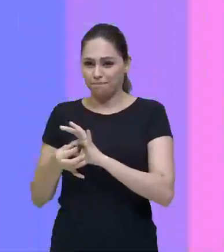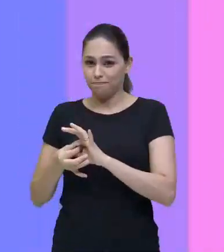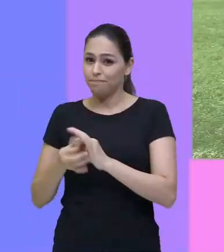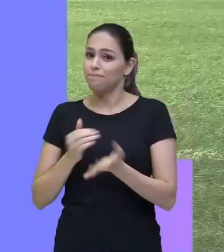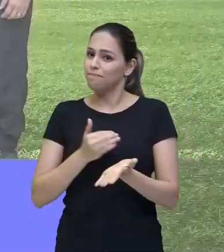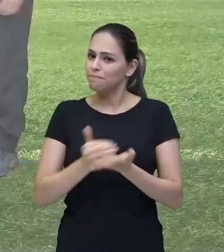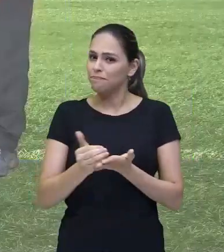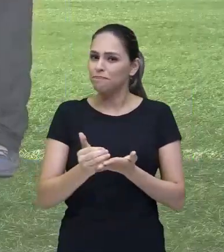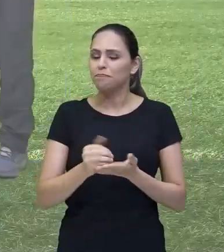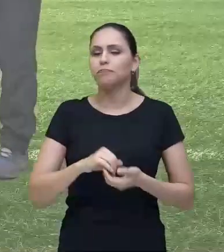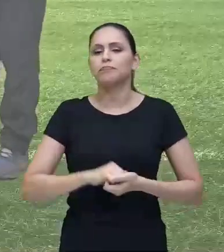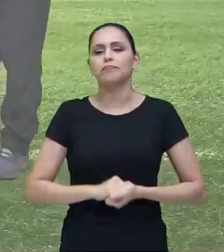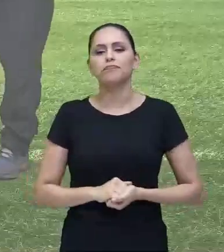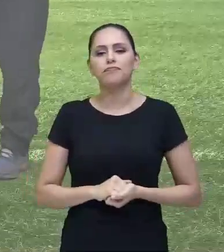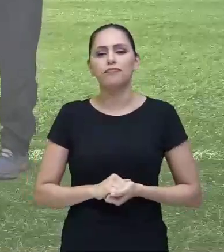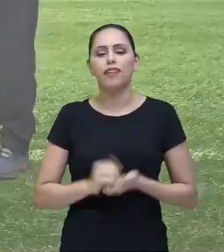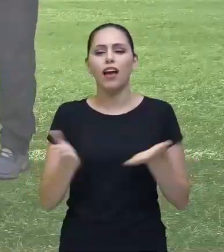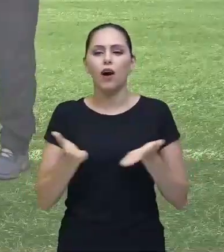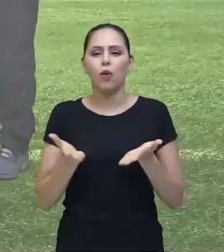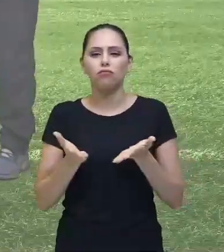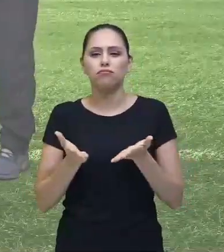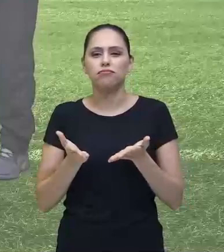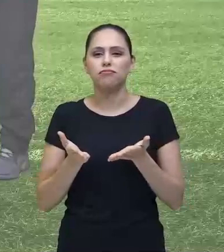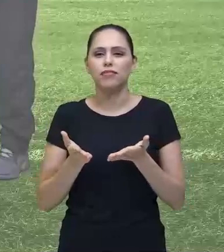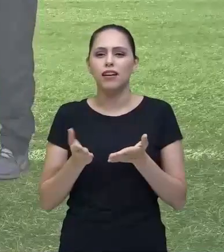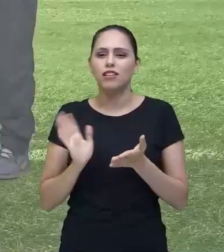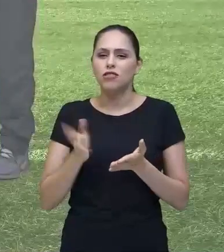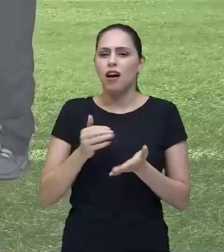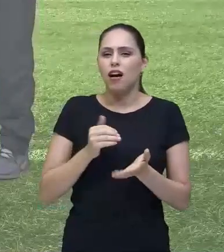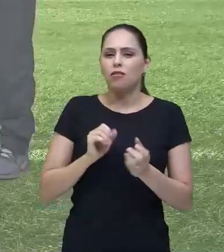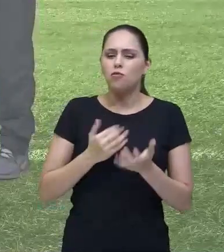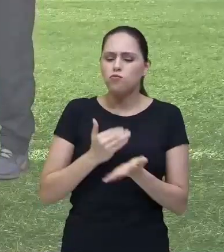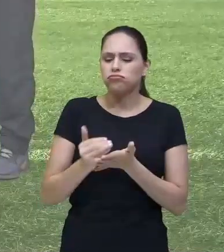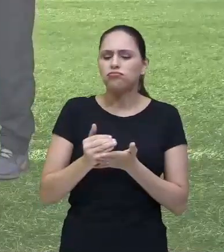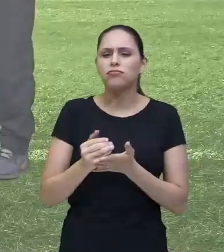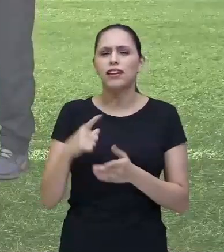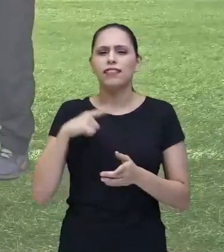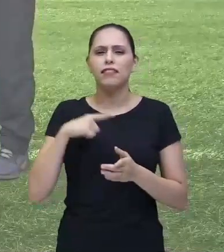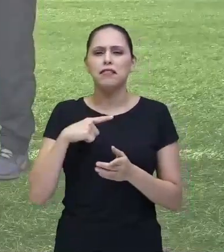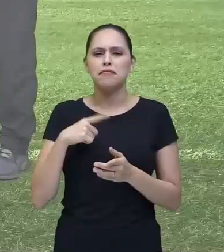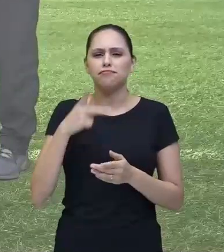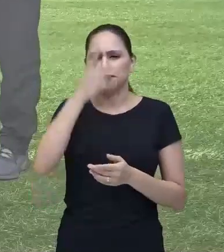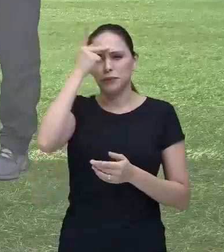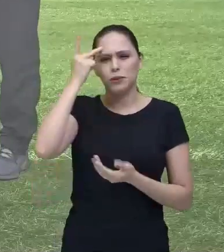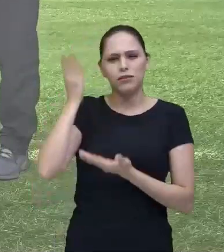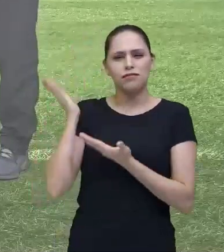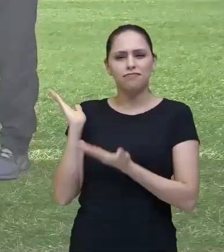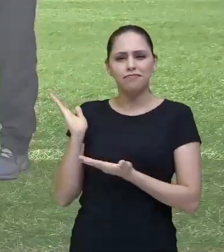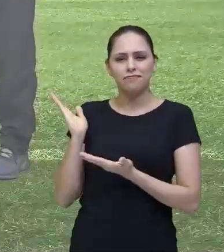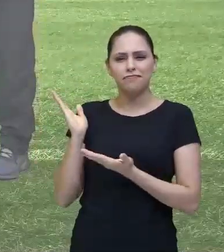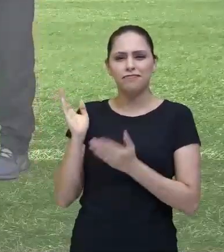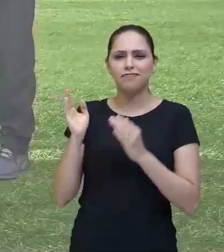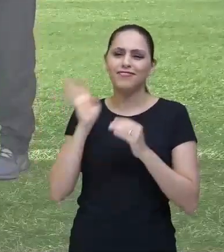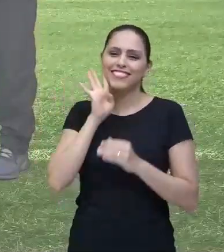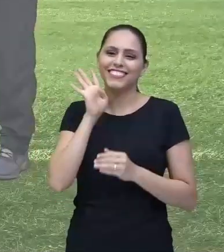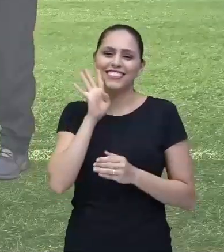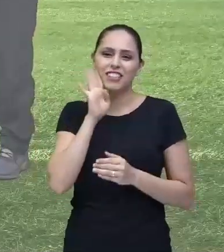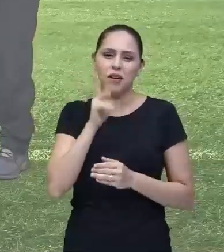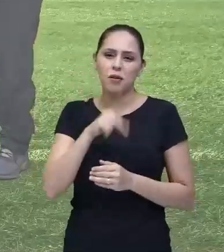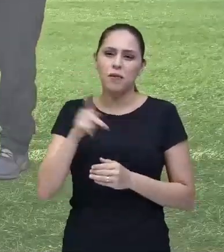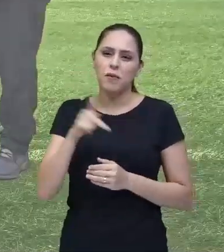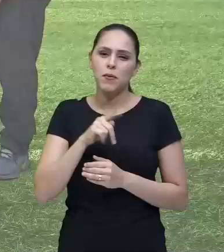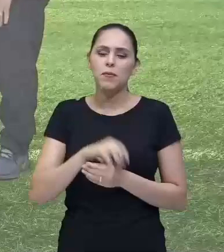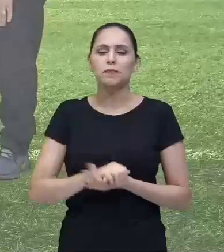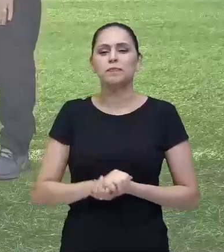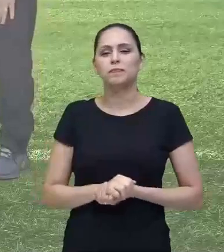começar. Então agora, depois da nossa ginástica de aquecimento, eu trouxe uma pessoa muito legal para brincar com vocês. O professor